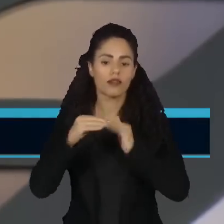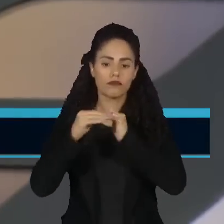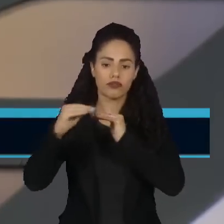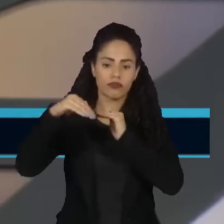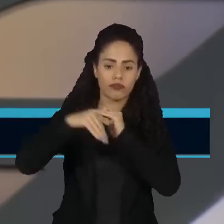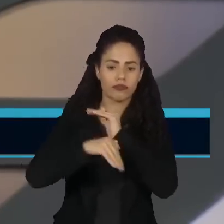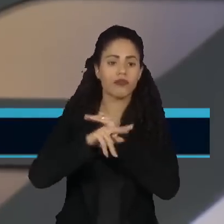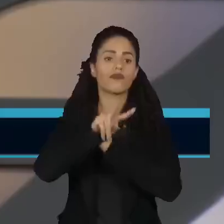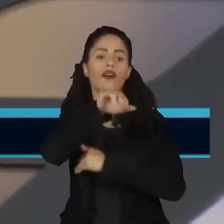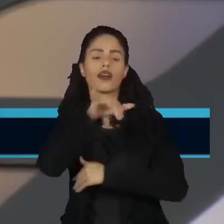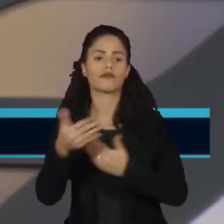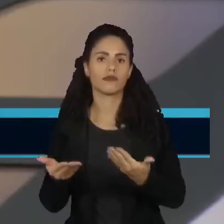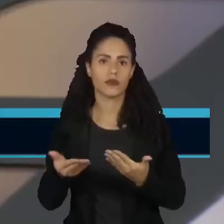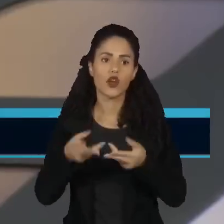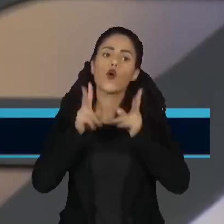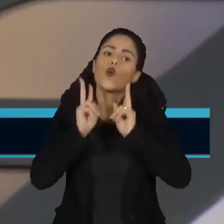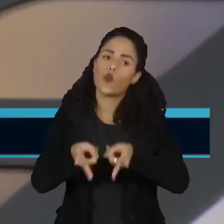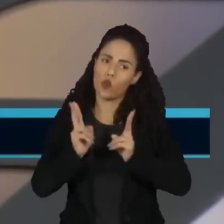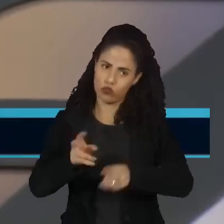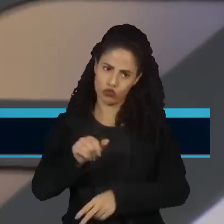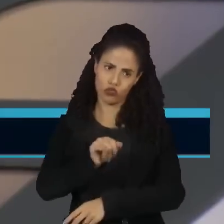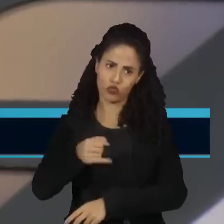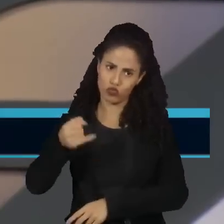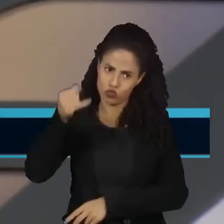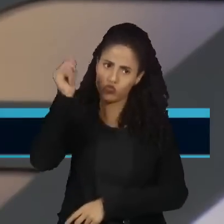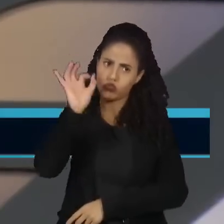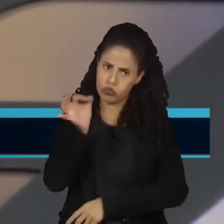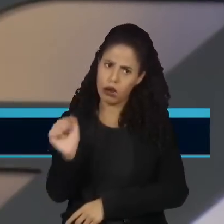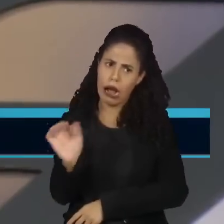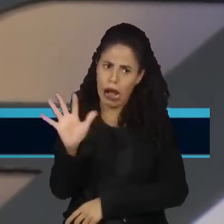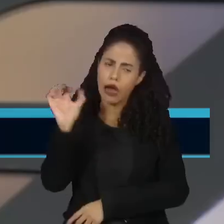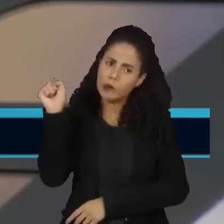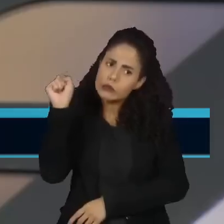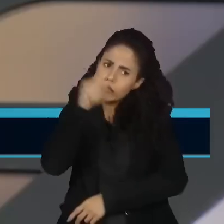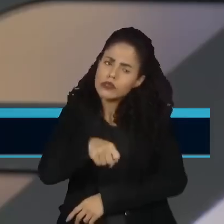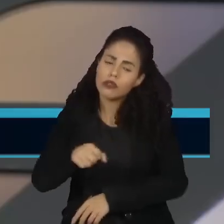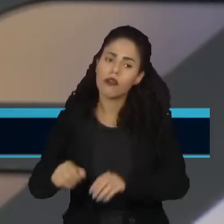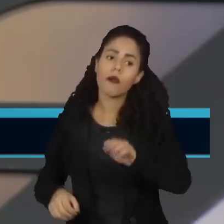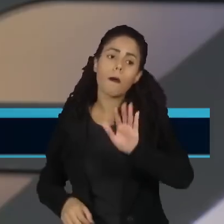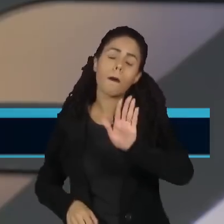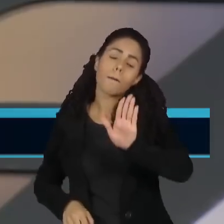sofrer uma queda. Continua um juro real muito elevado na economia brasileira.